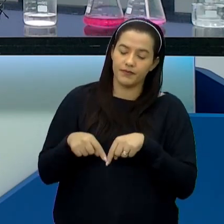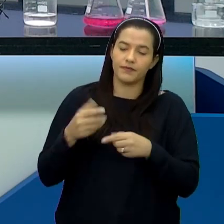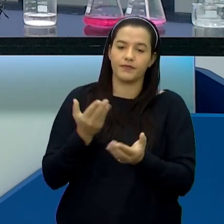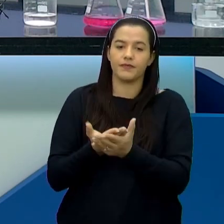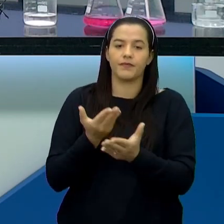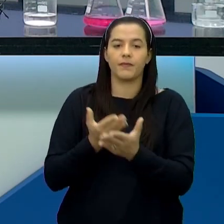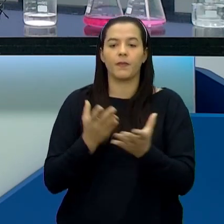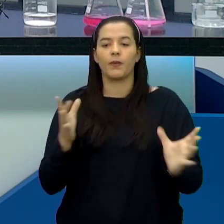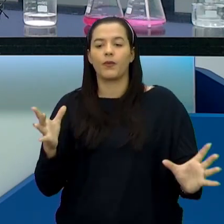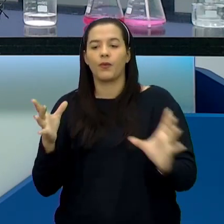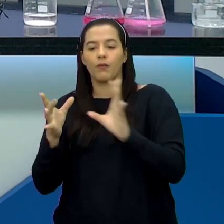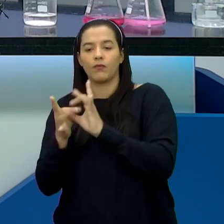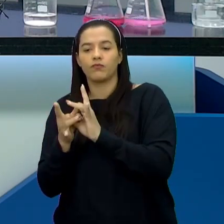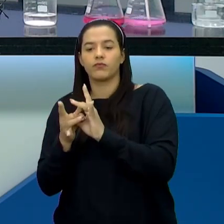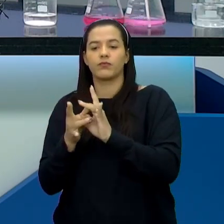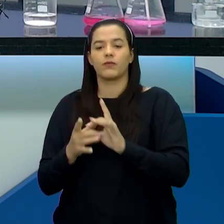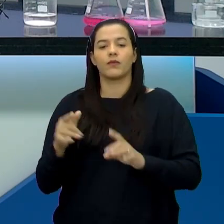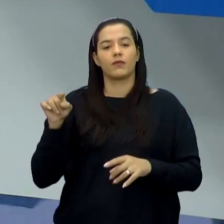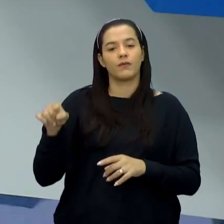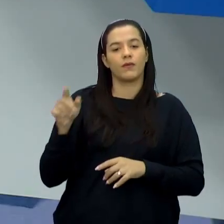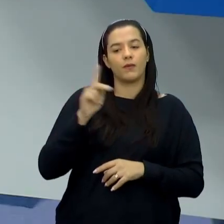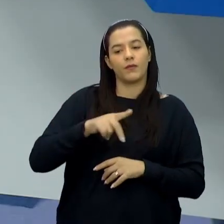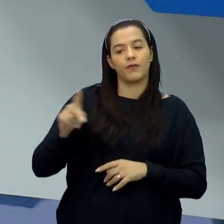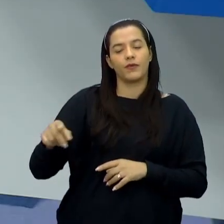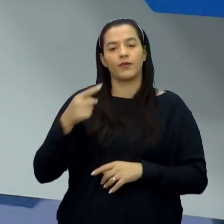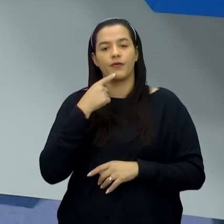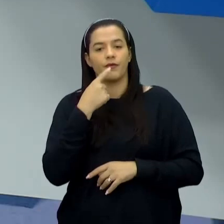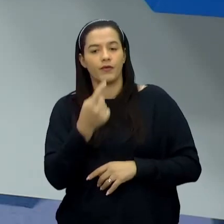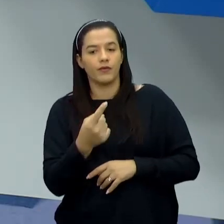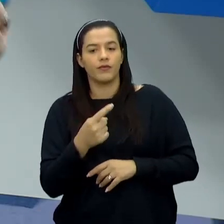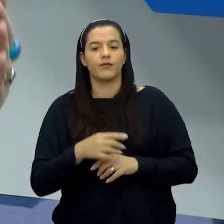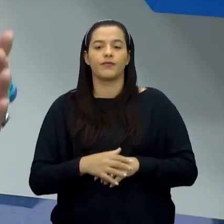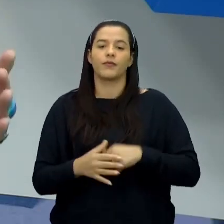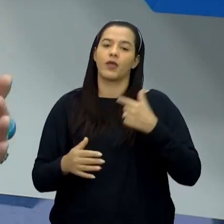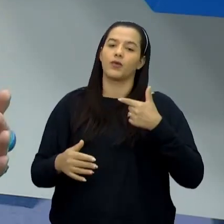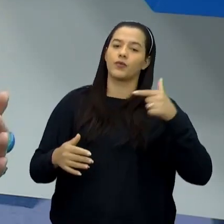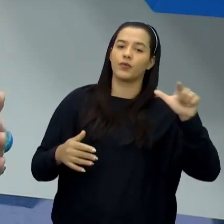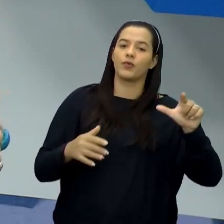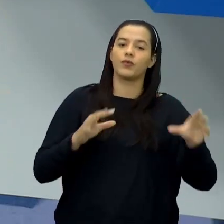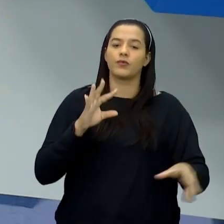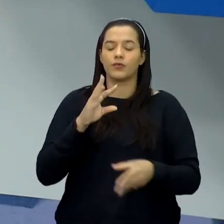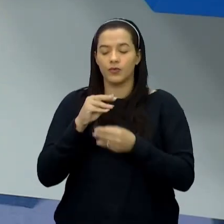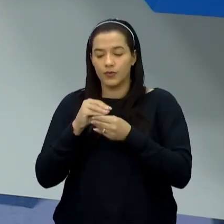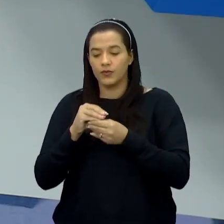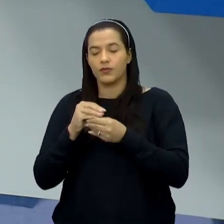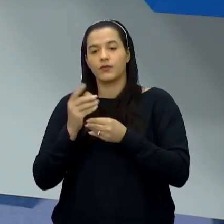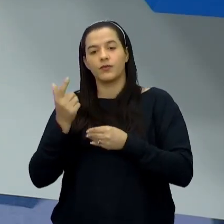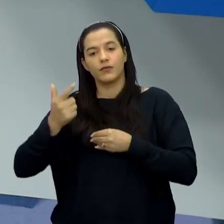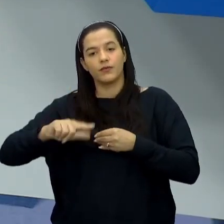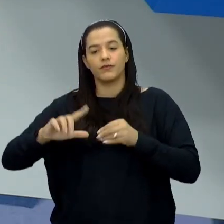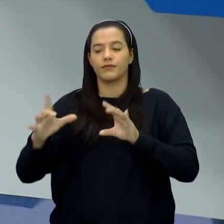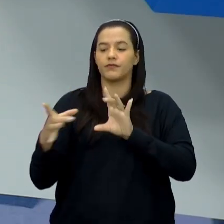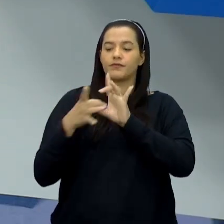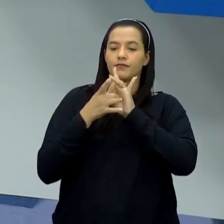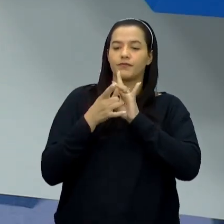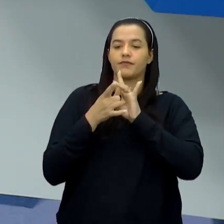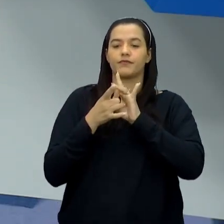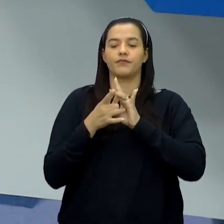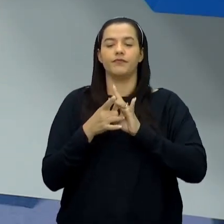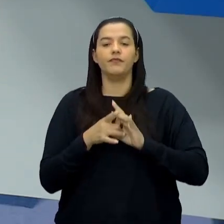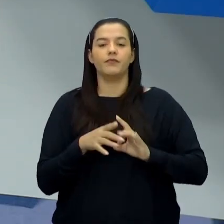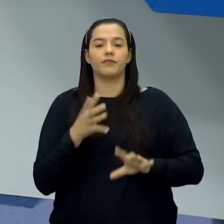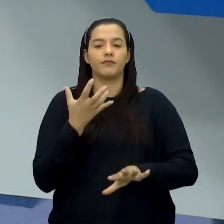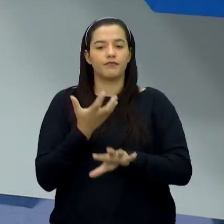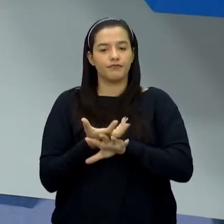conectar aquilo que um determinado professor falou, aí o outro componente chega, vai unir, né?